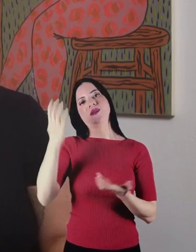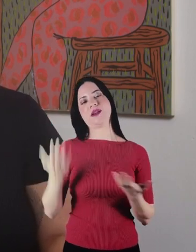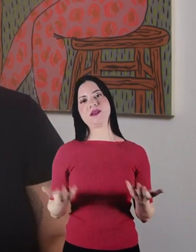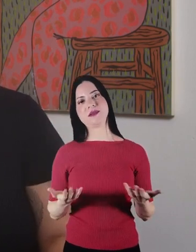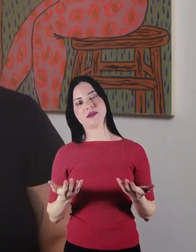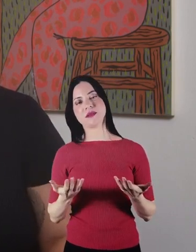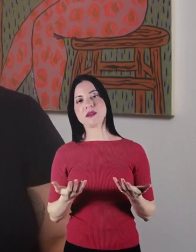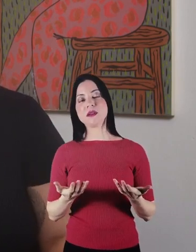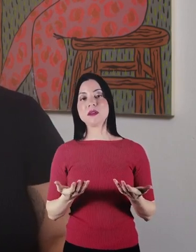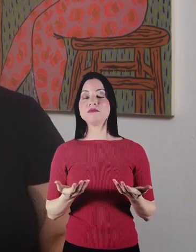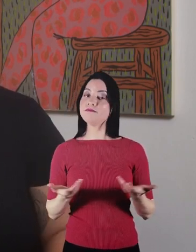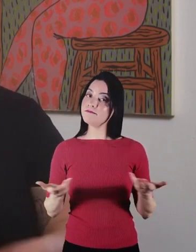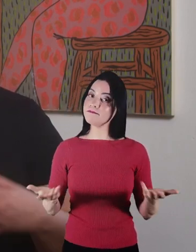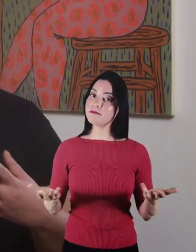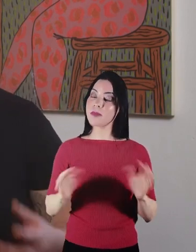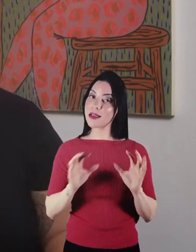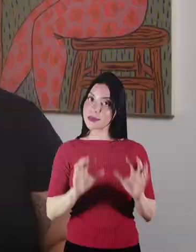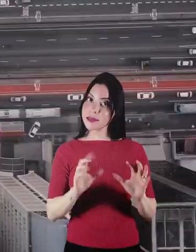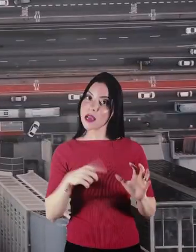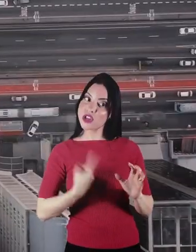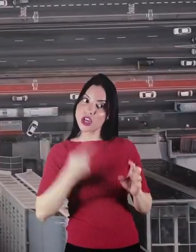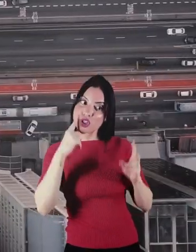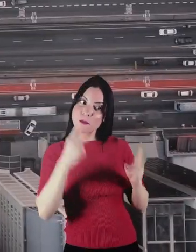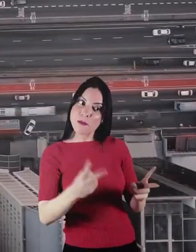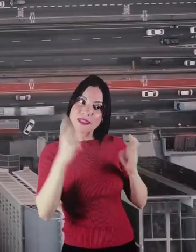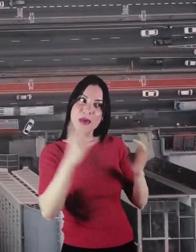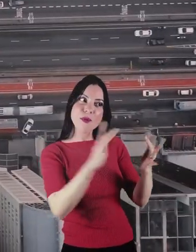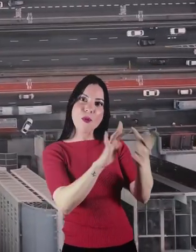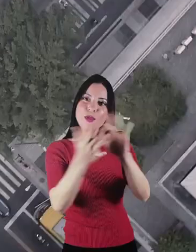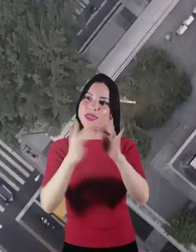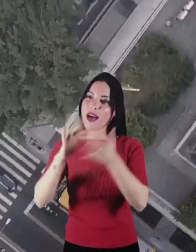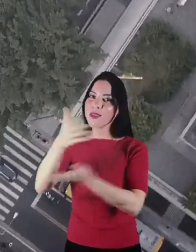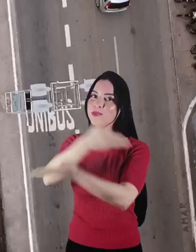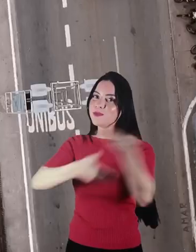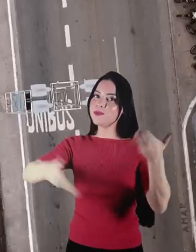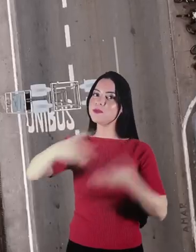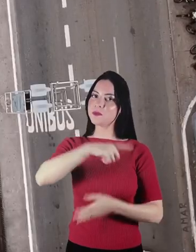E aí, dessa forma, a gente vê construindo redes.